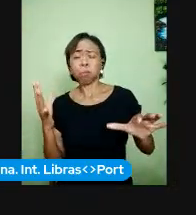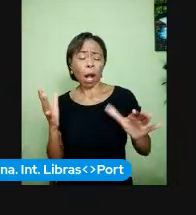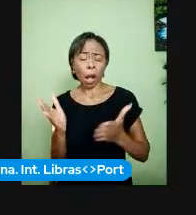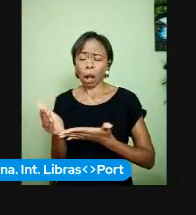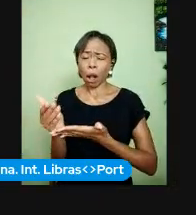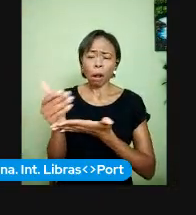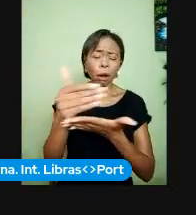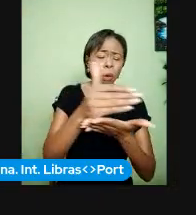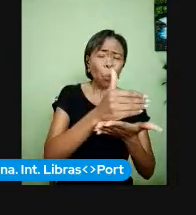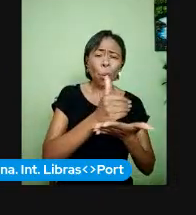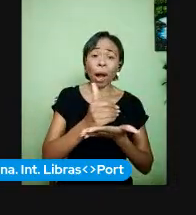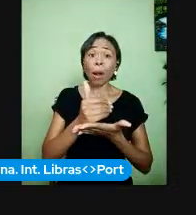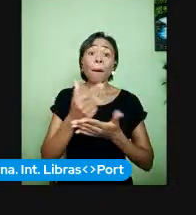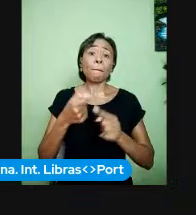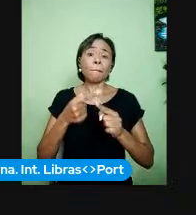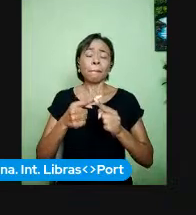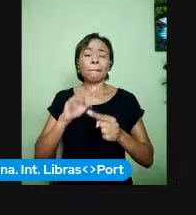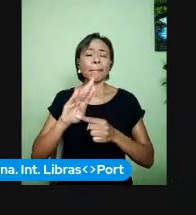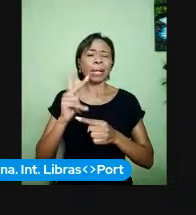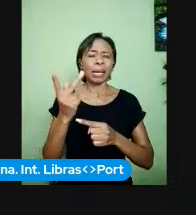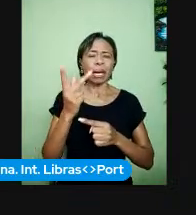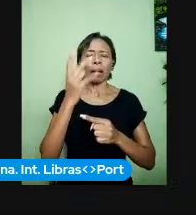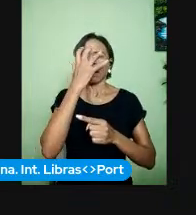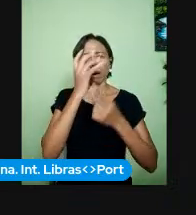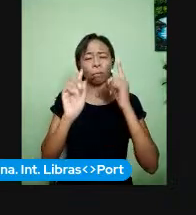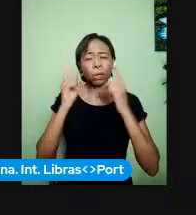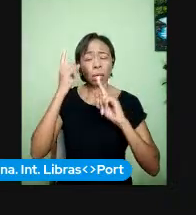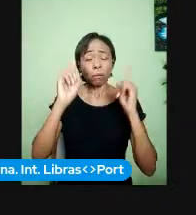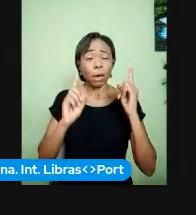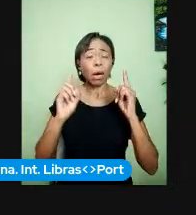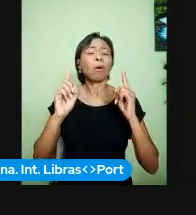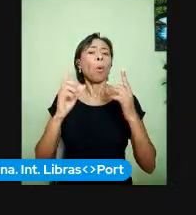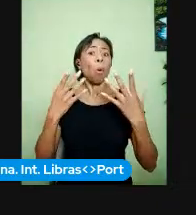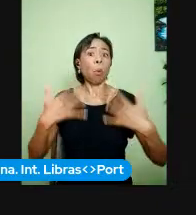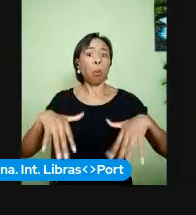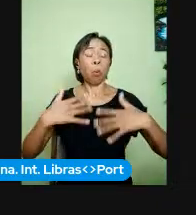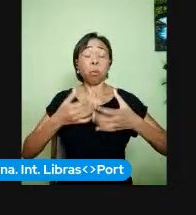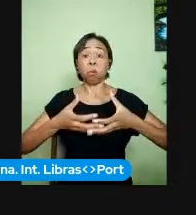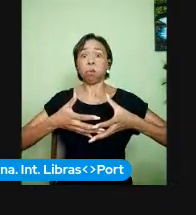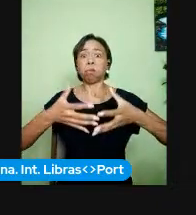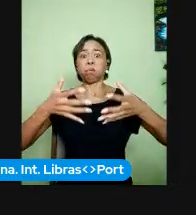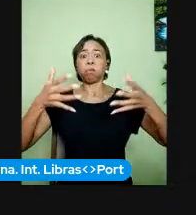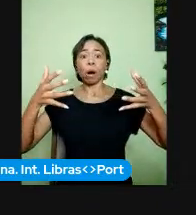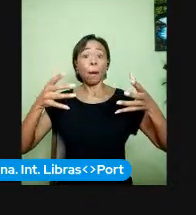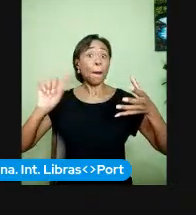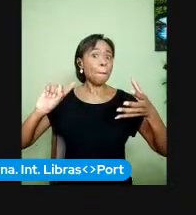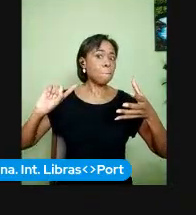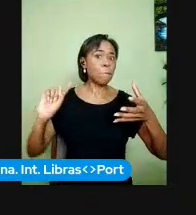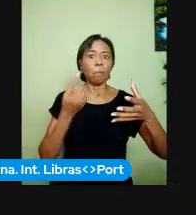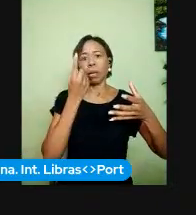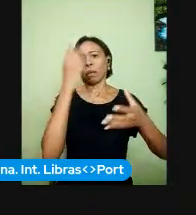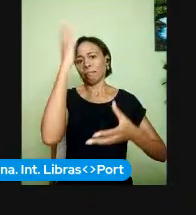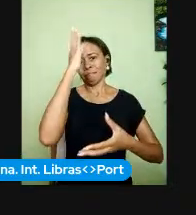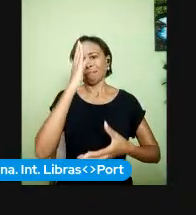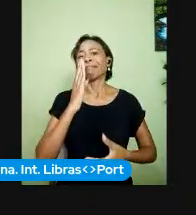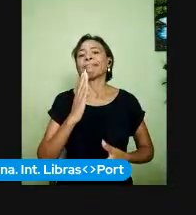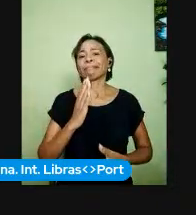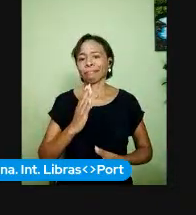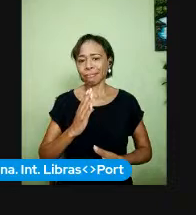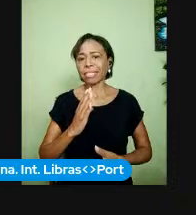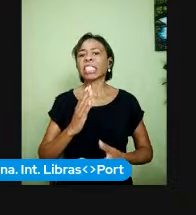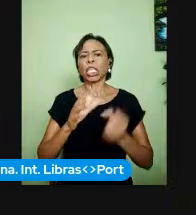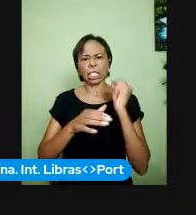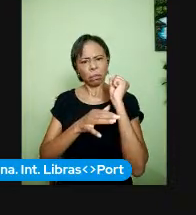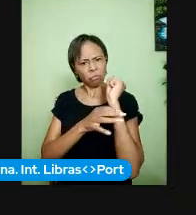vez mais turístico, está virando... Eu já vou falar que é o primeiro do Brasil, tá? Porque em matéria de